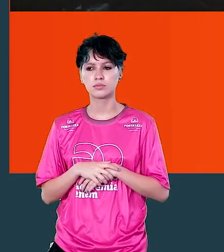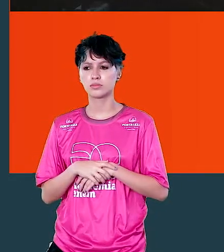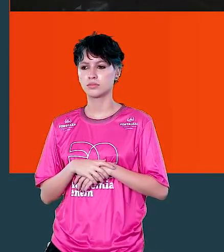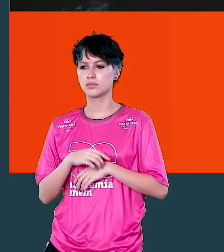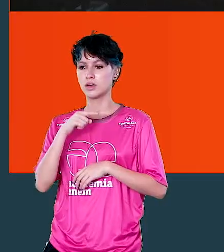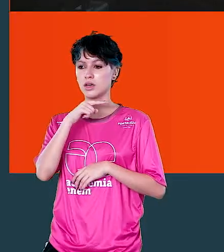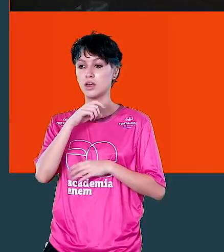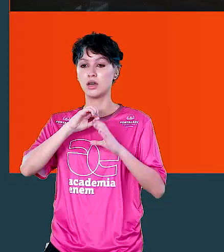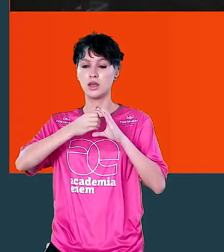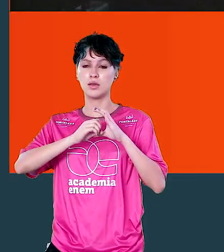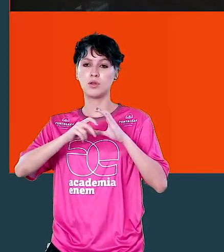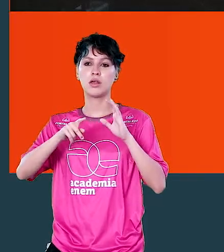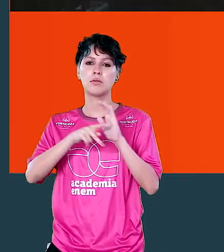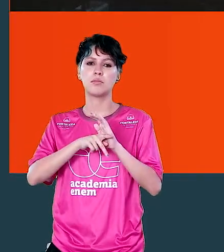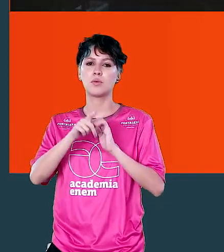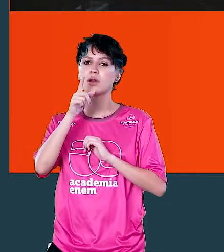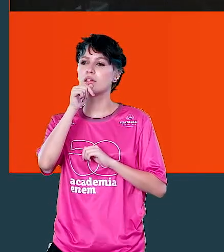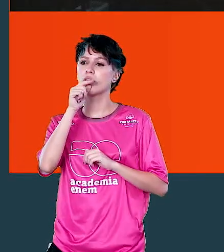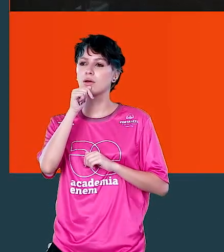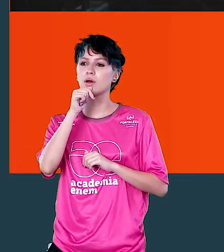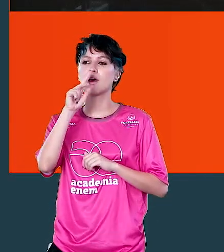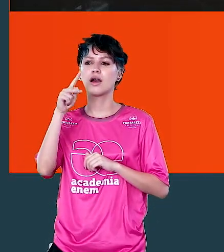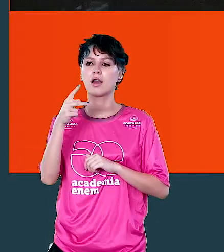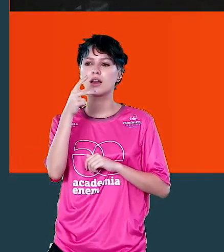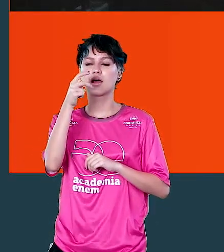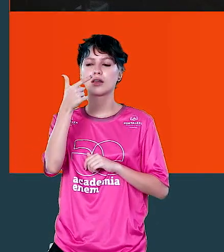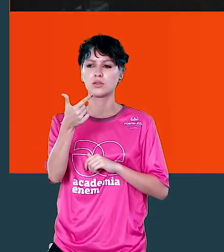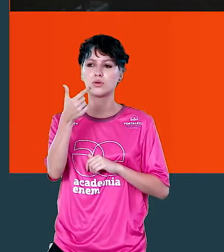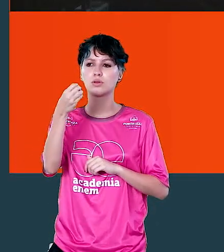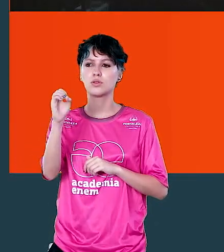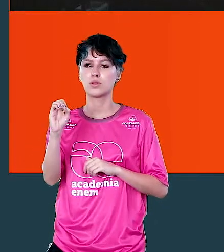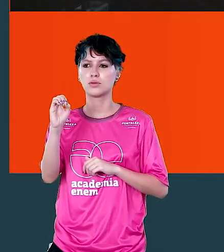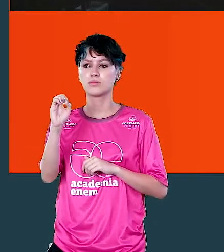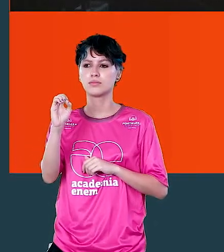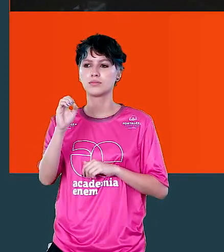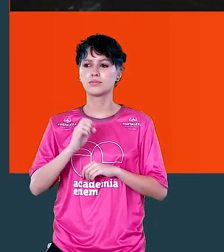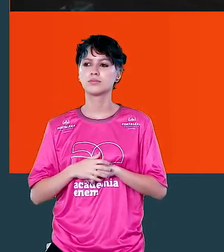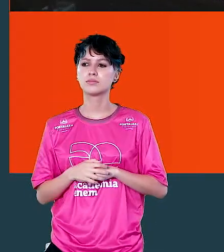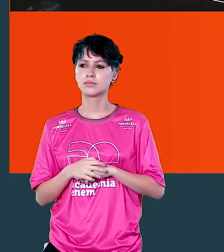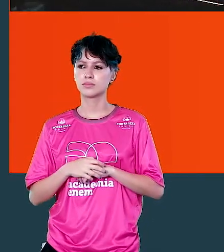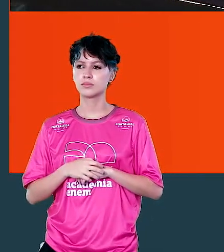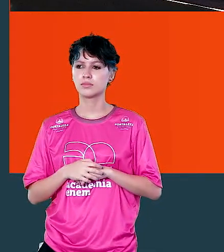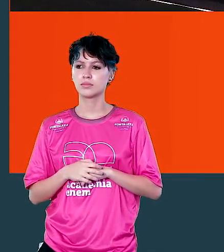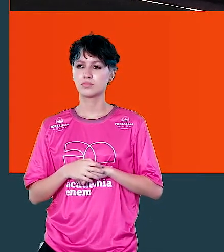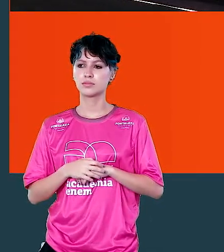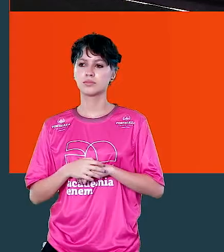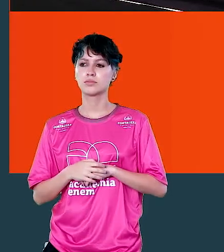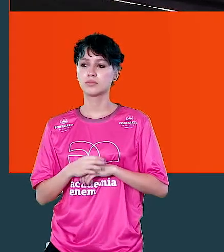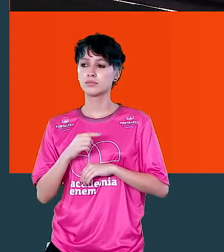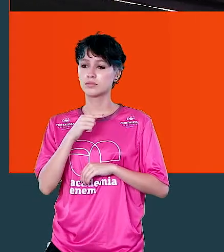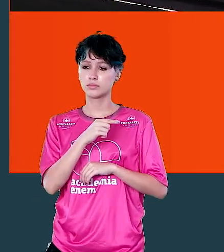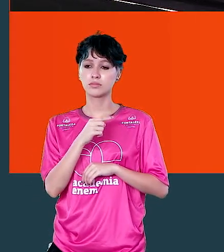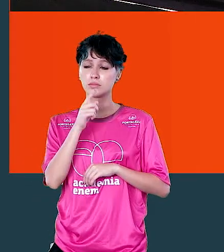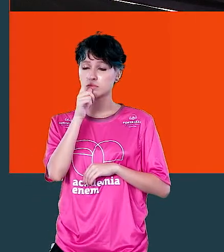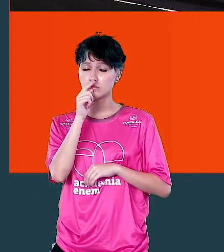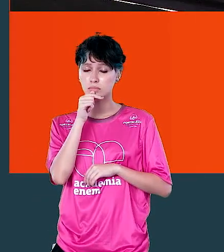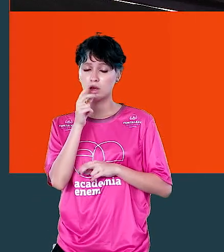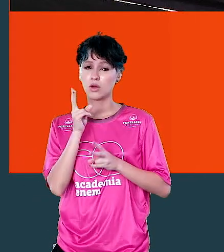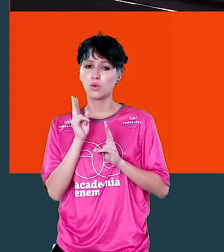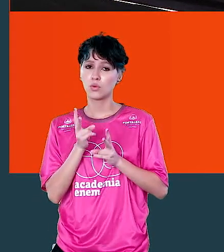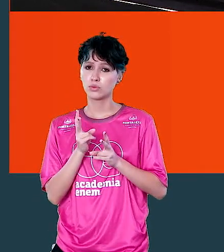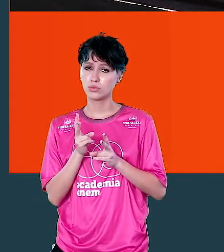H2O. H1, H2O. Certo? Aqui continua sendo água. Sim ou